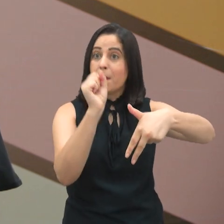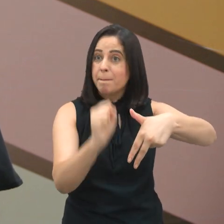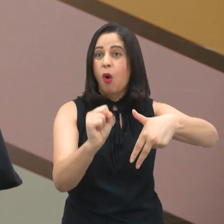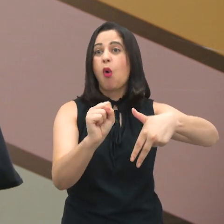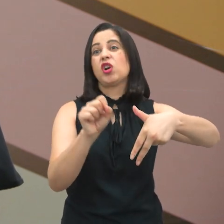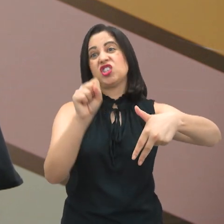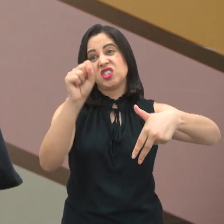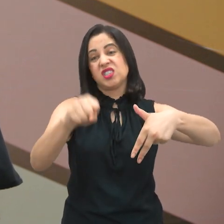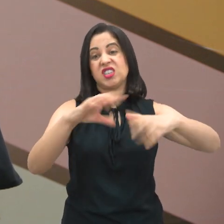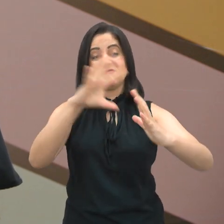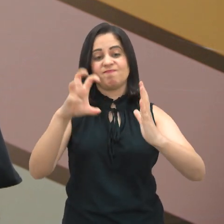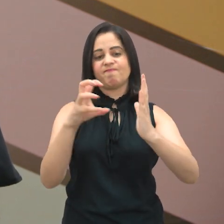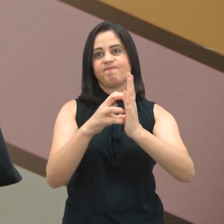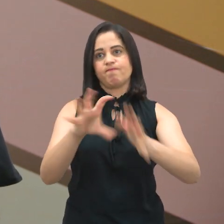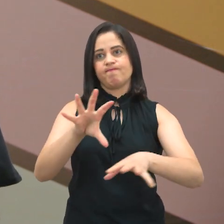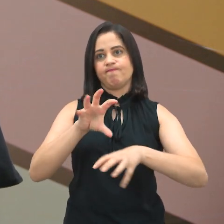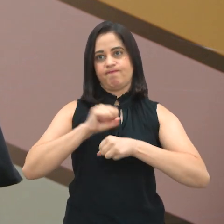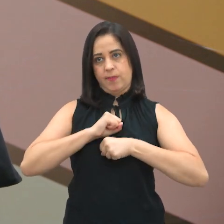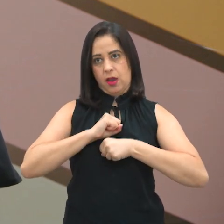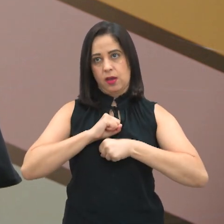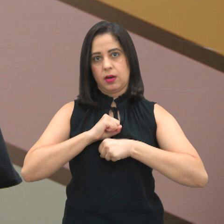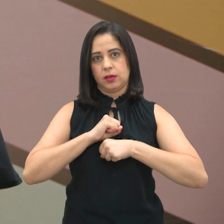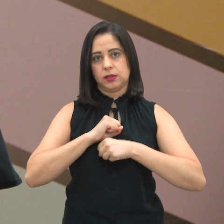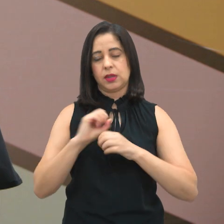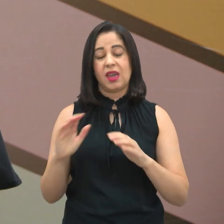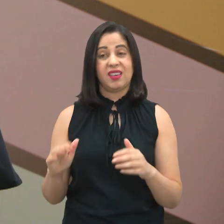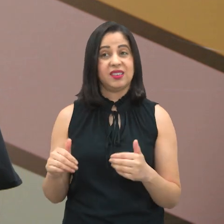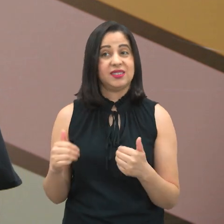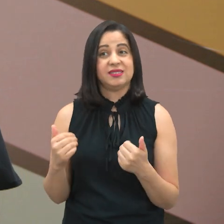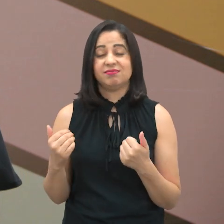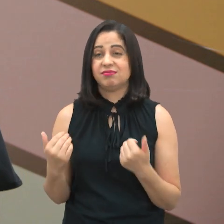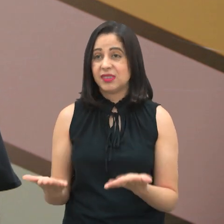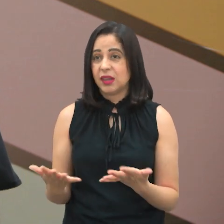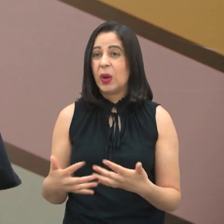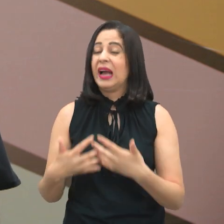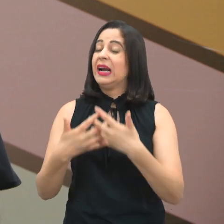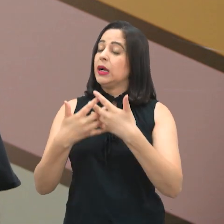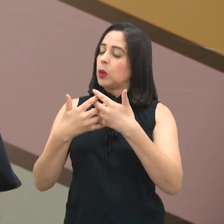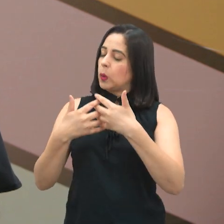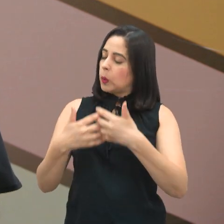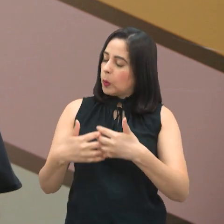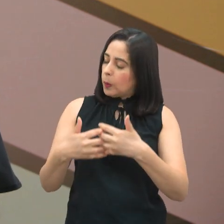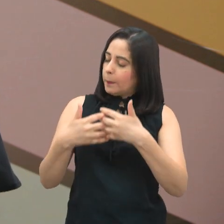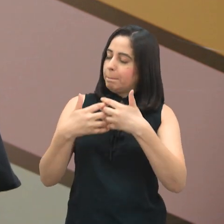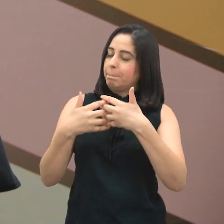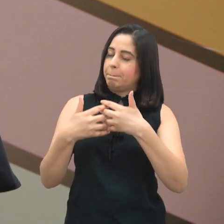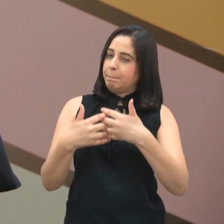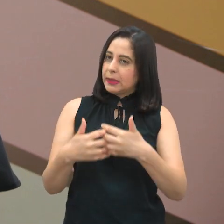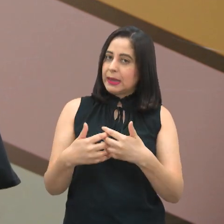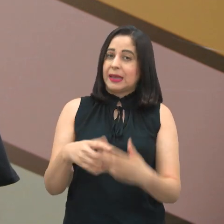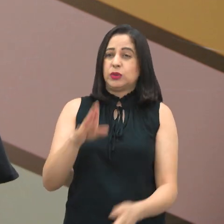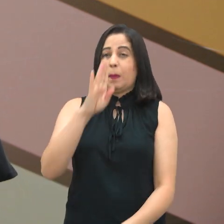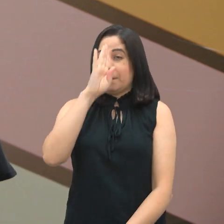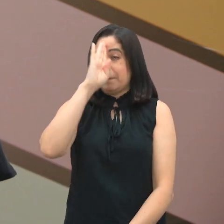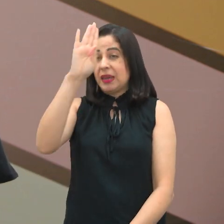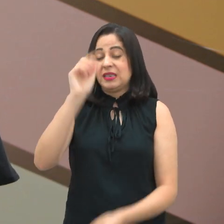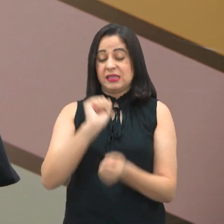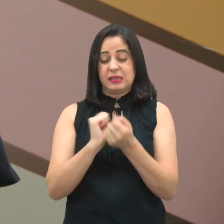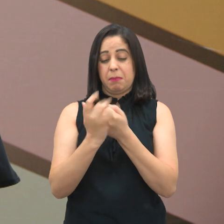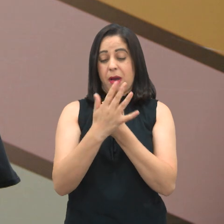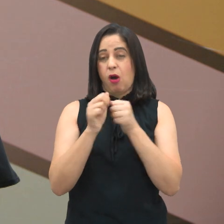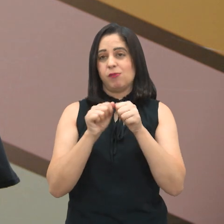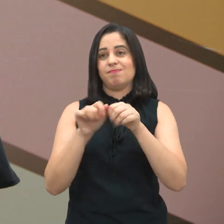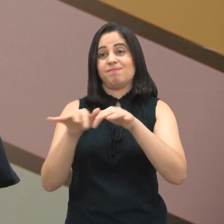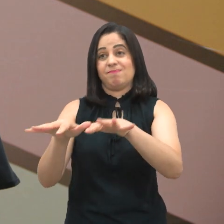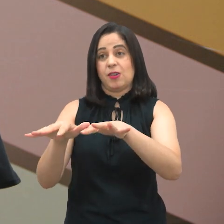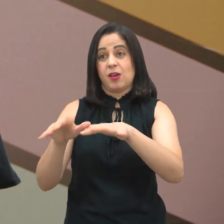AIDS e a gente convive com um cenário muito complicado e principalmente após a